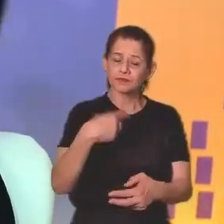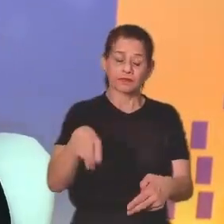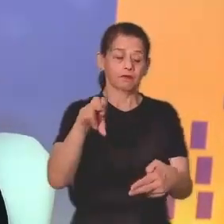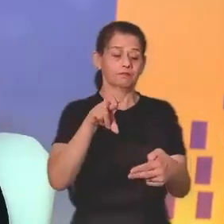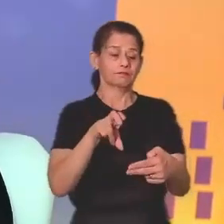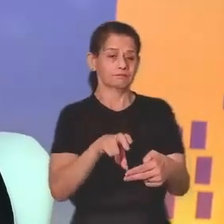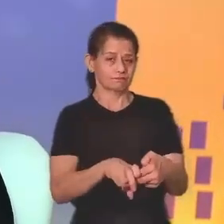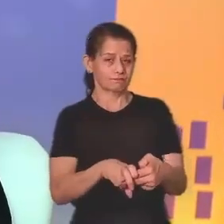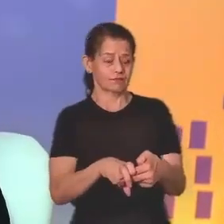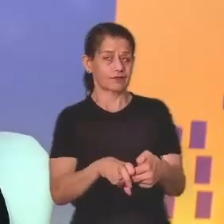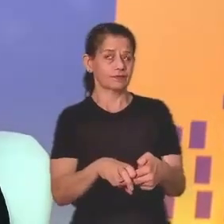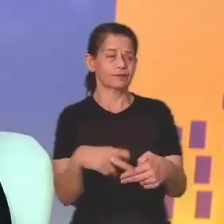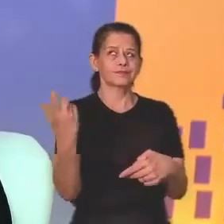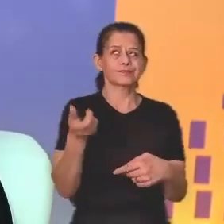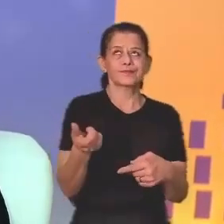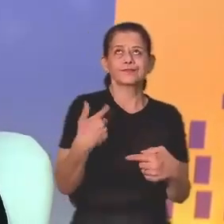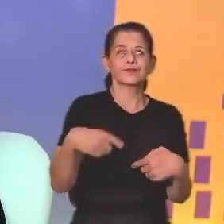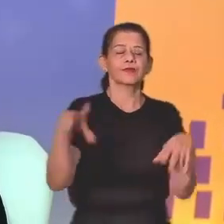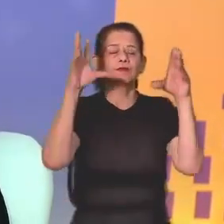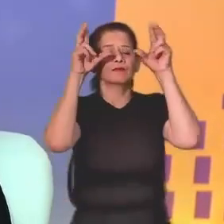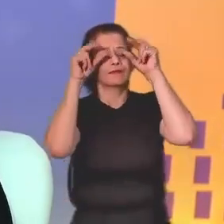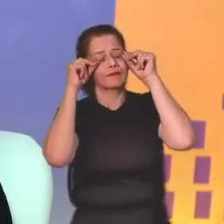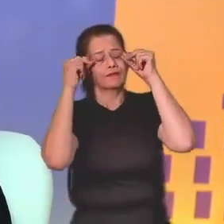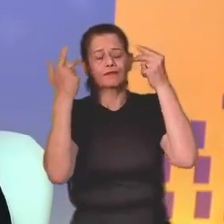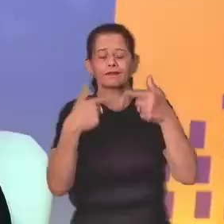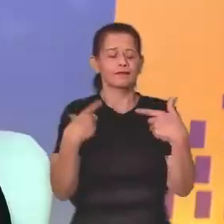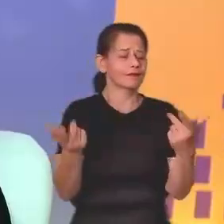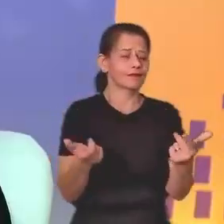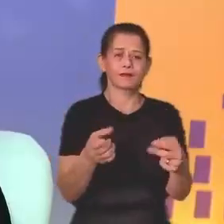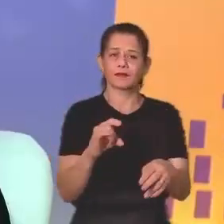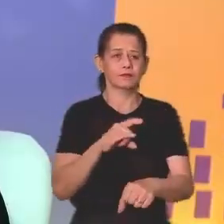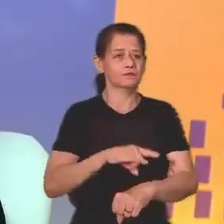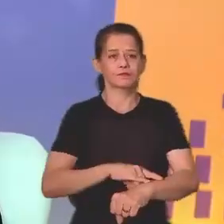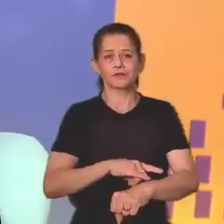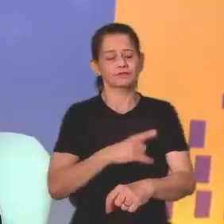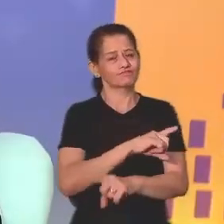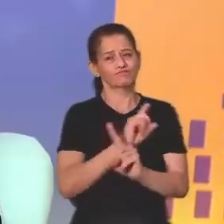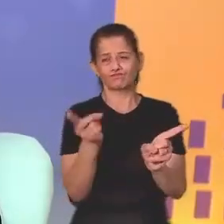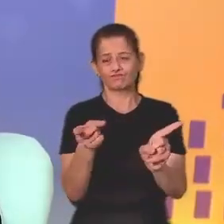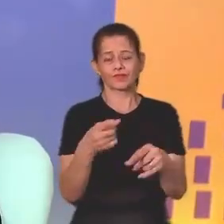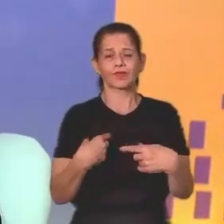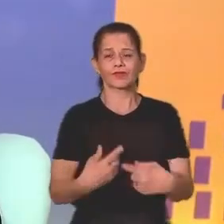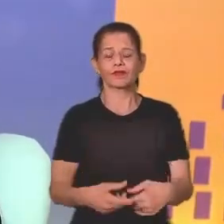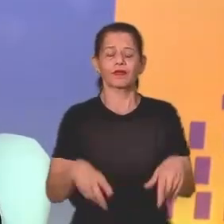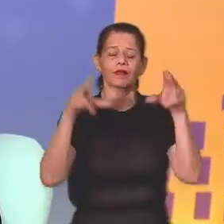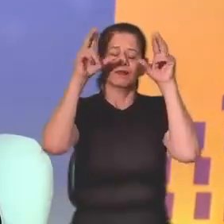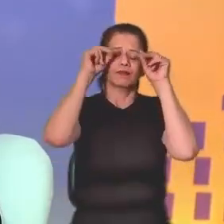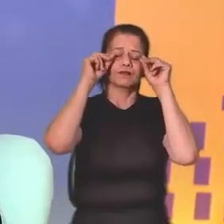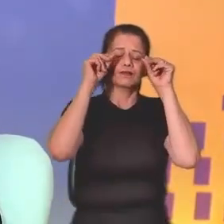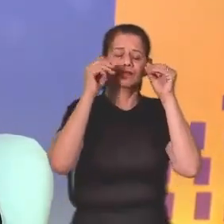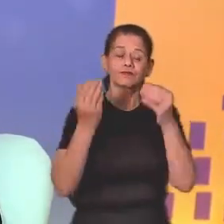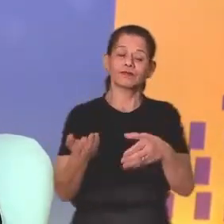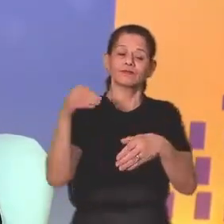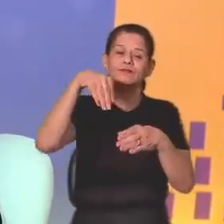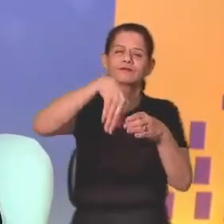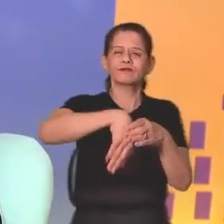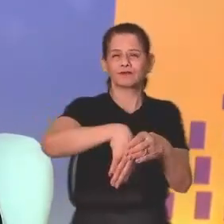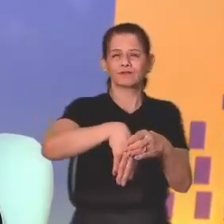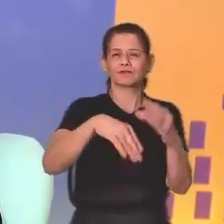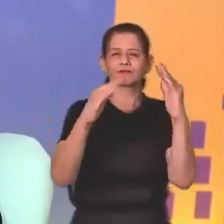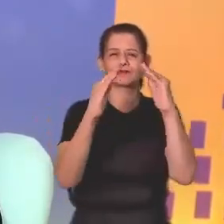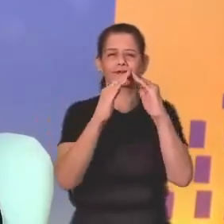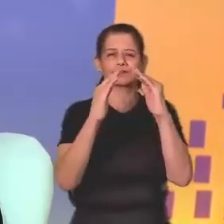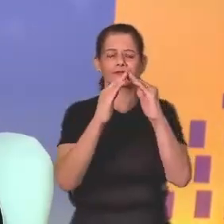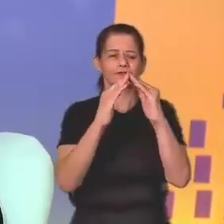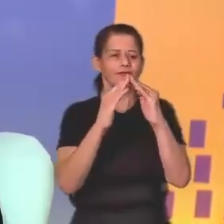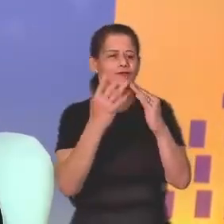era o banheiro, e fechava o olho e ficava imaginando. Quando eu abri meus olhos, eu vou estar dentro de uma casa, igual eu